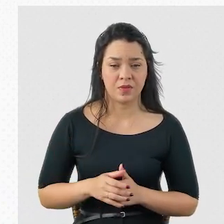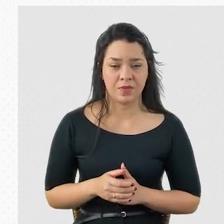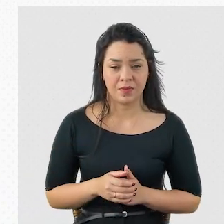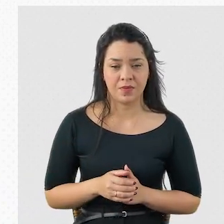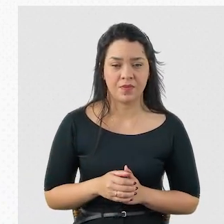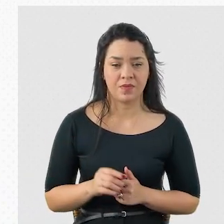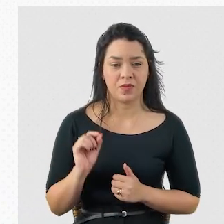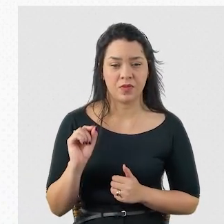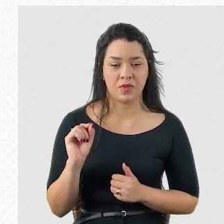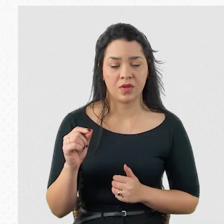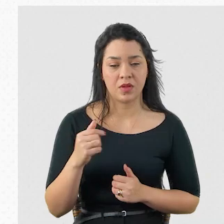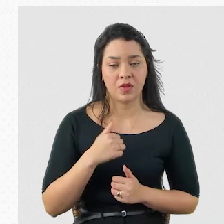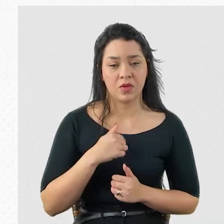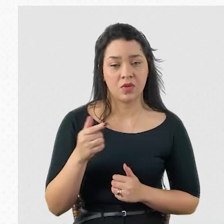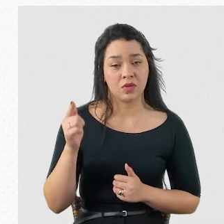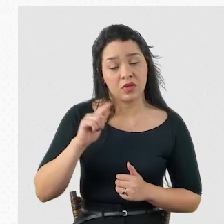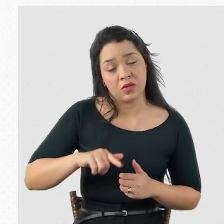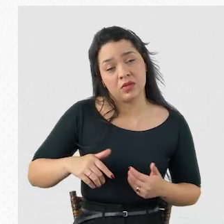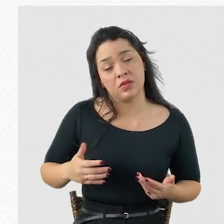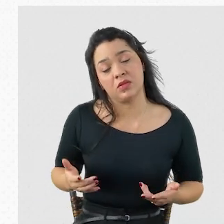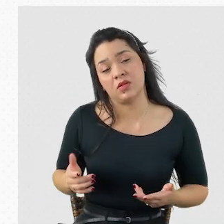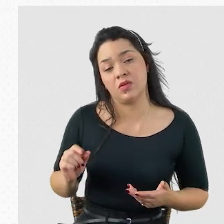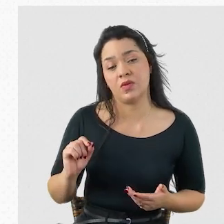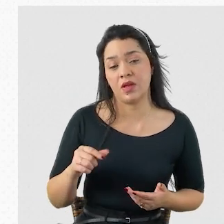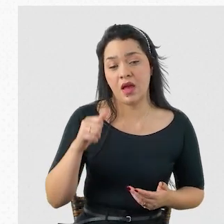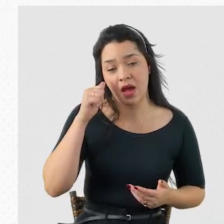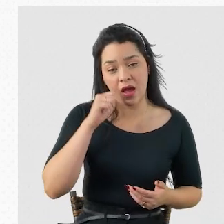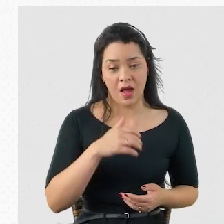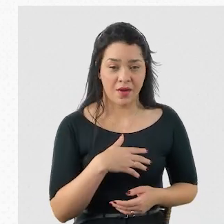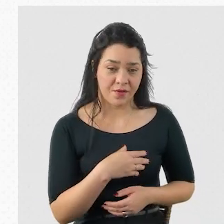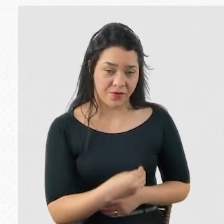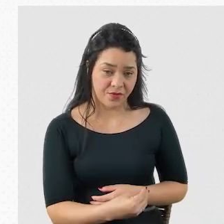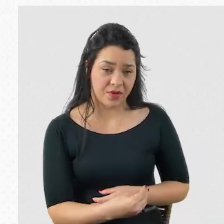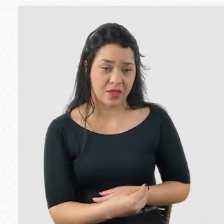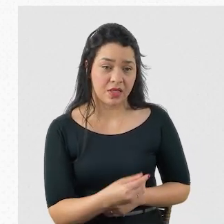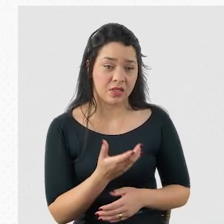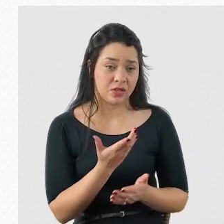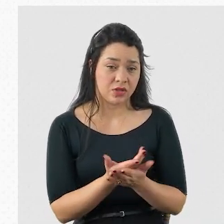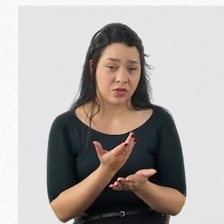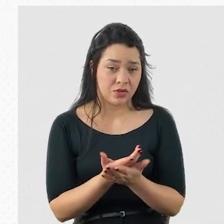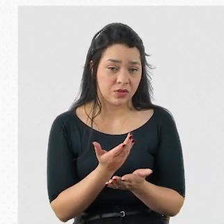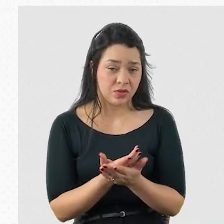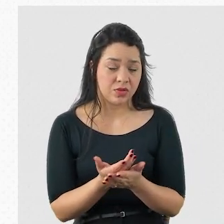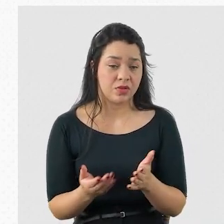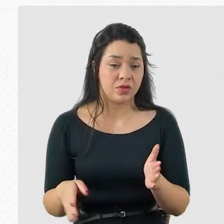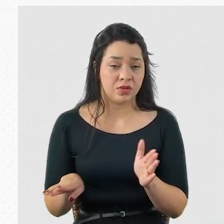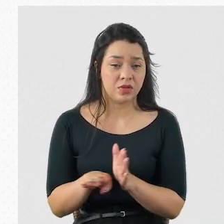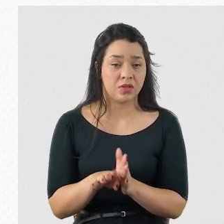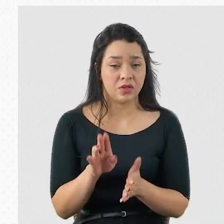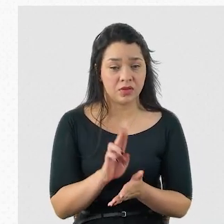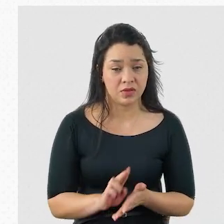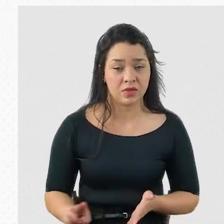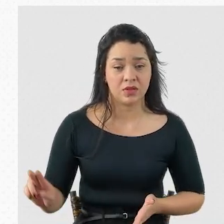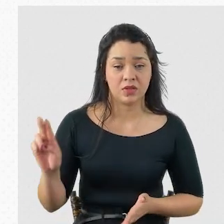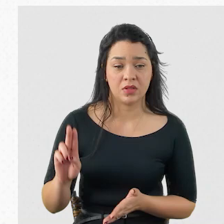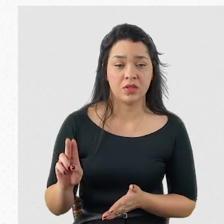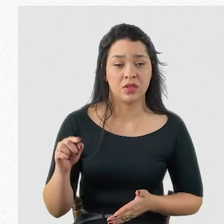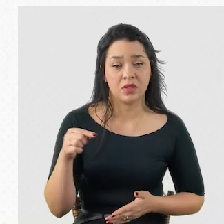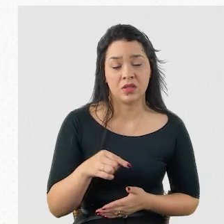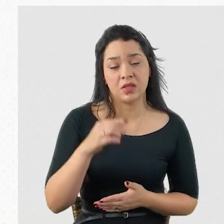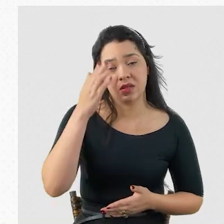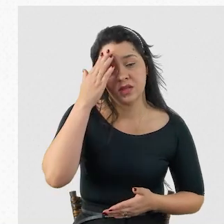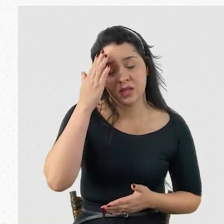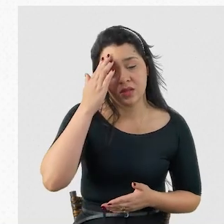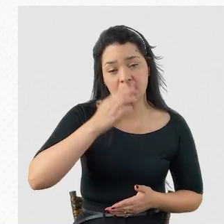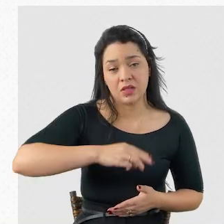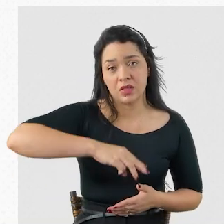abaixo do que eu considero. Então quando a filha da empregada estuda e chega na universidade, ela entende quem ela